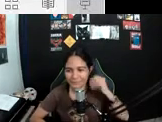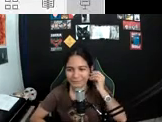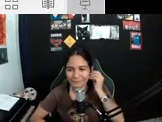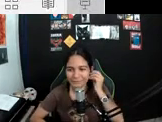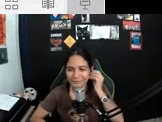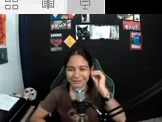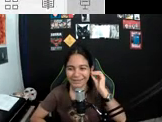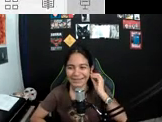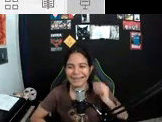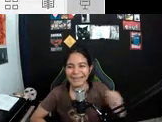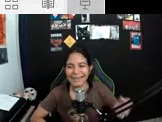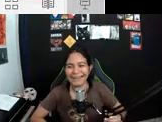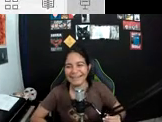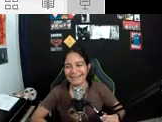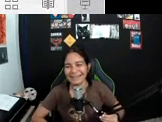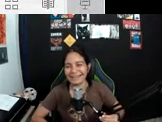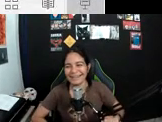tá vendo?